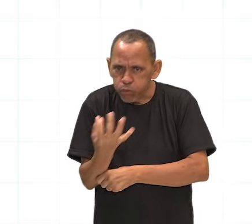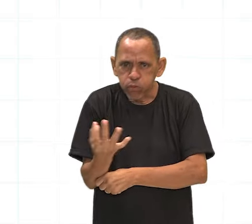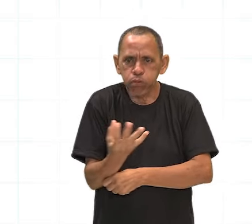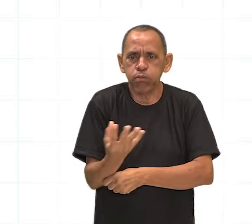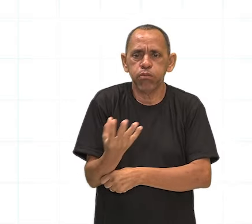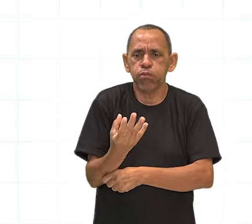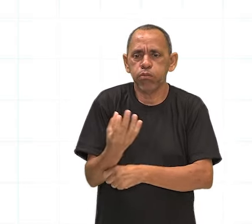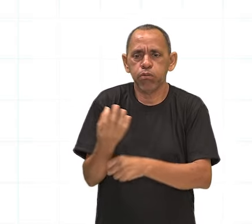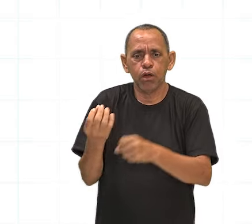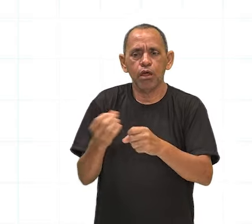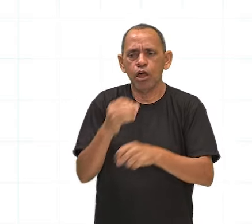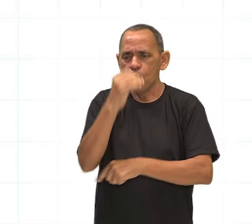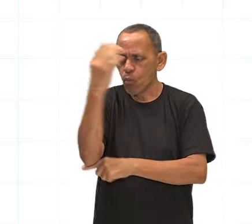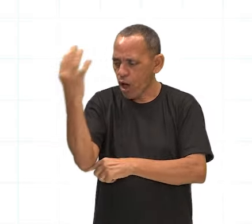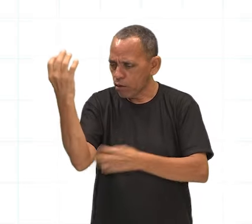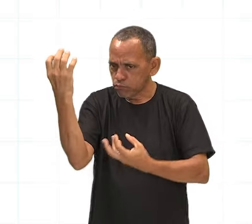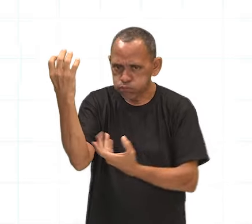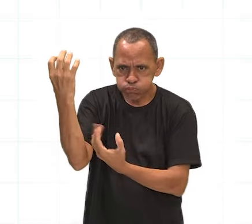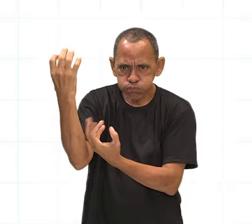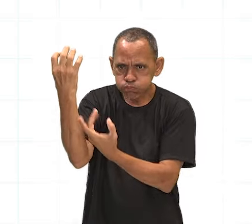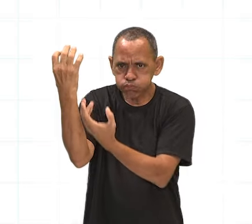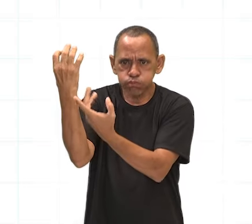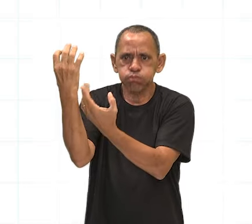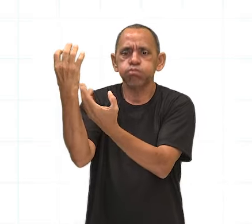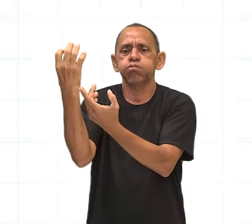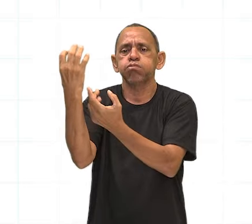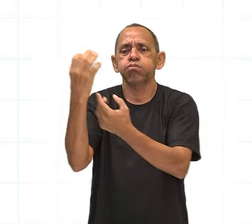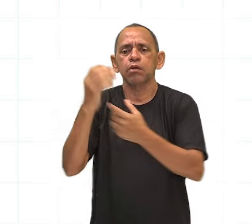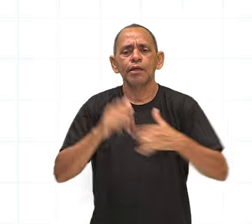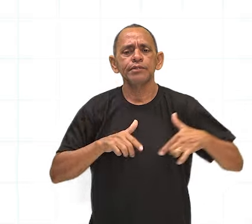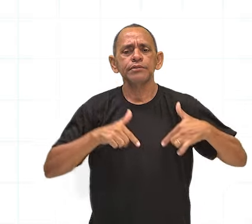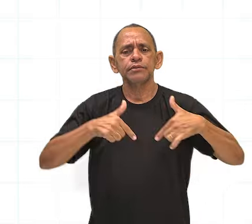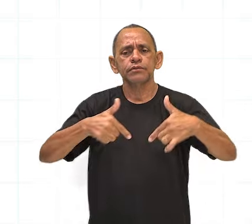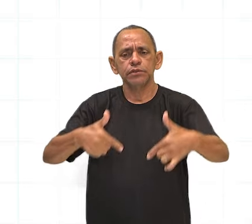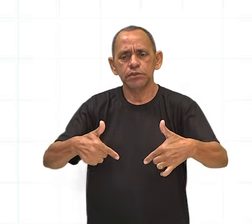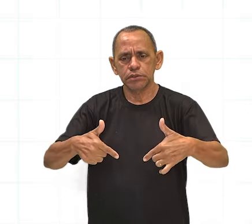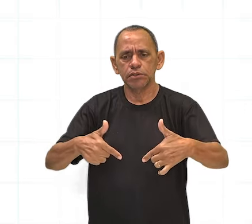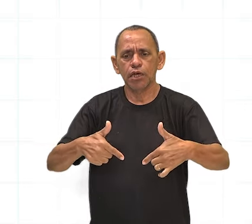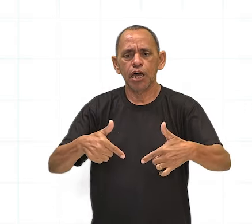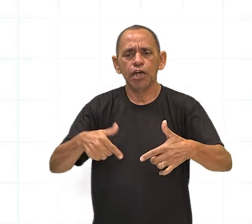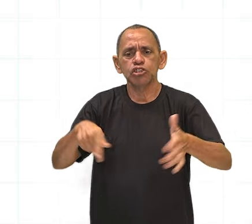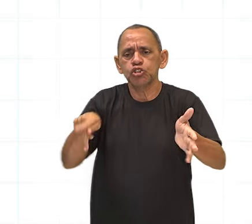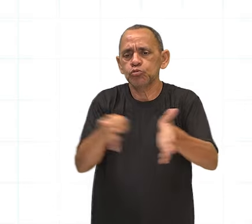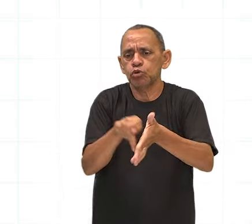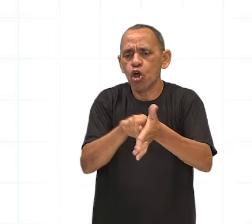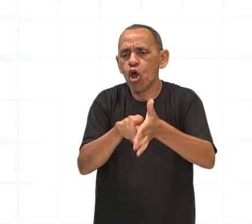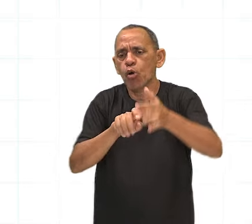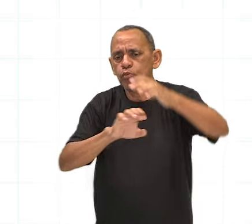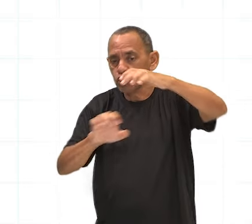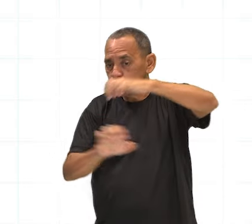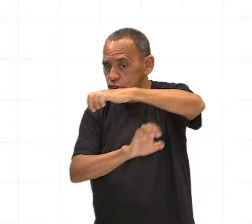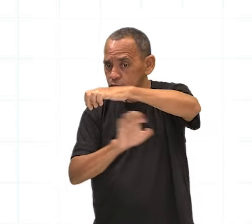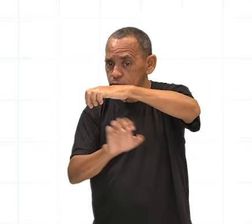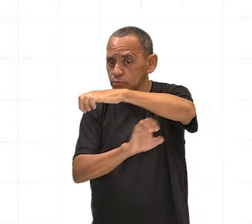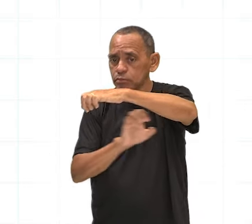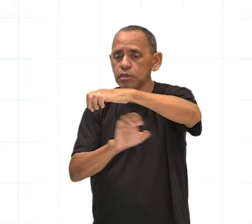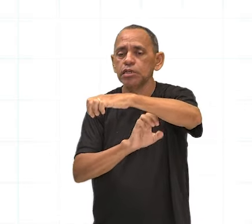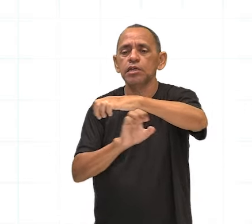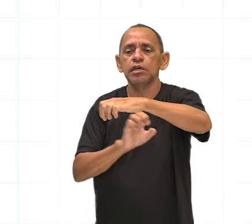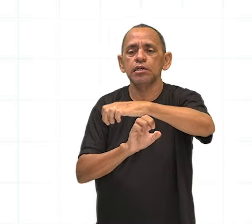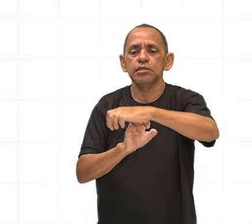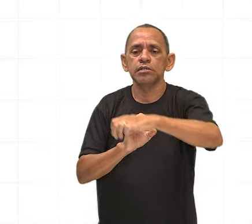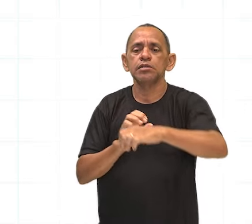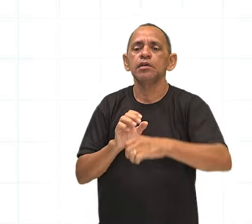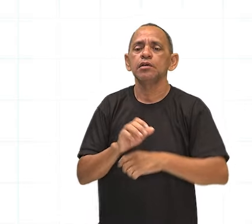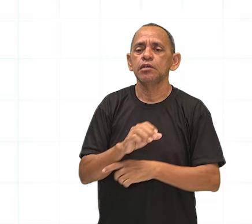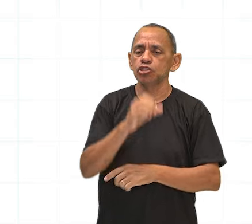as atividades madeireiras, tudo isso tem trazido alguns prejuízos, né, para a nossa floresta.